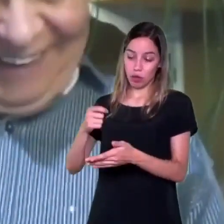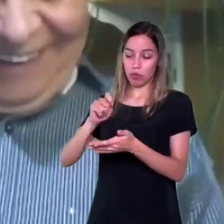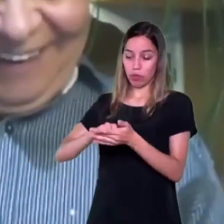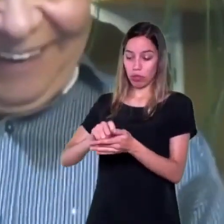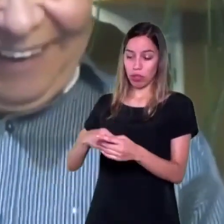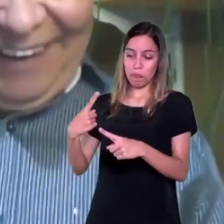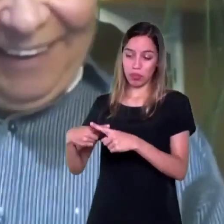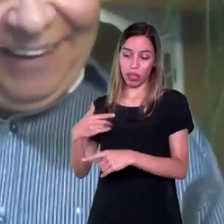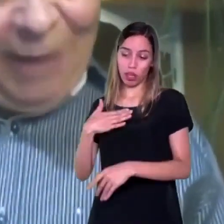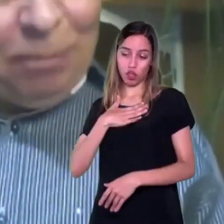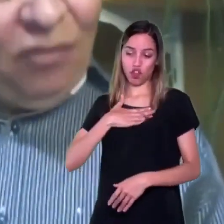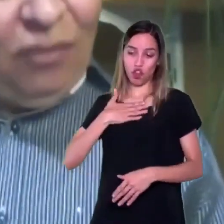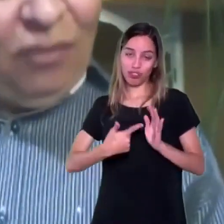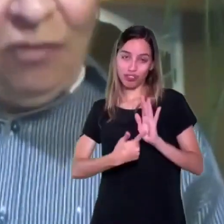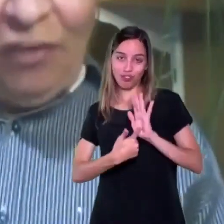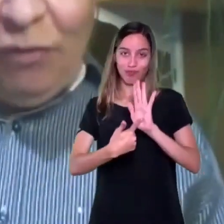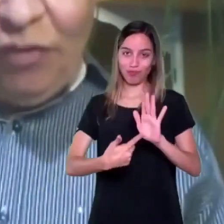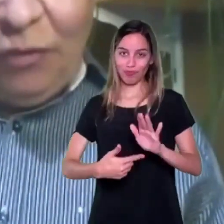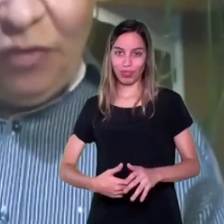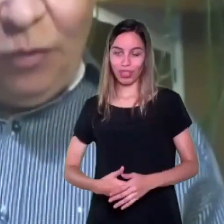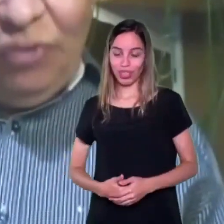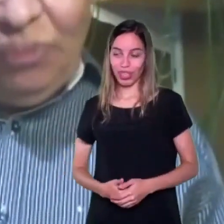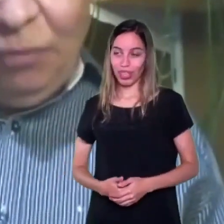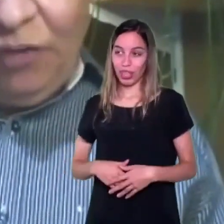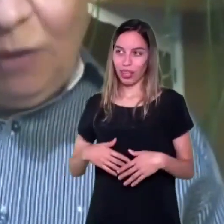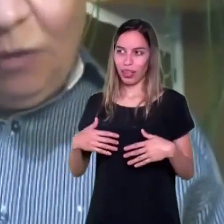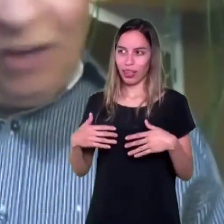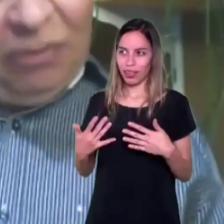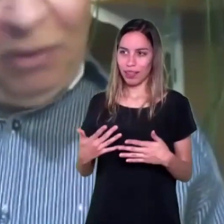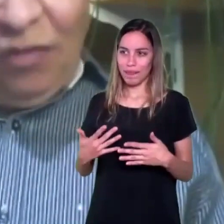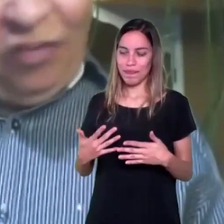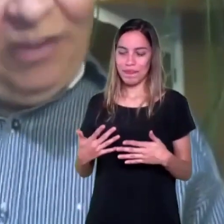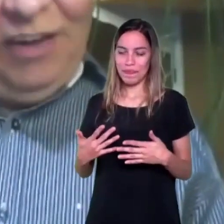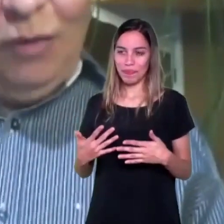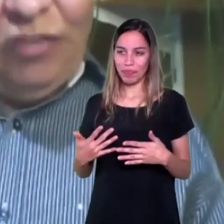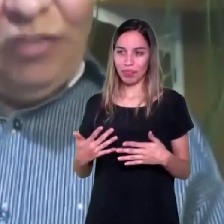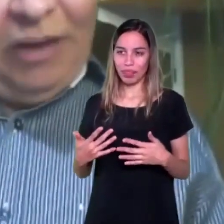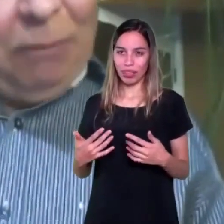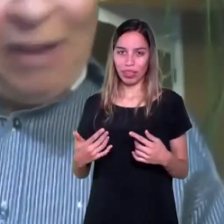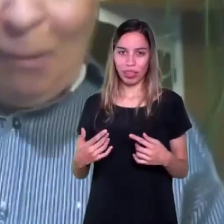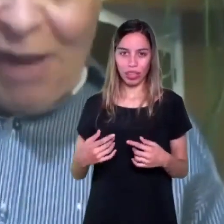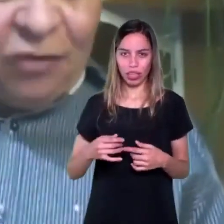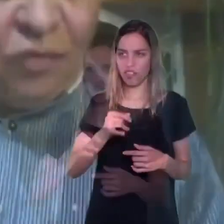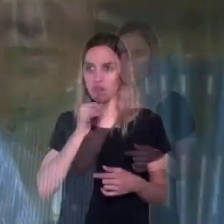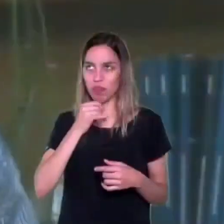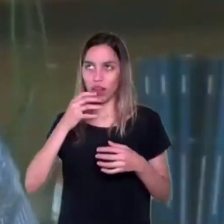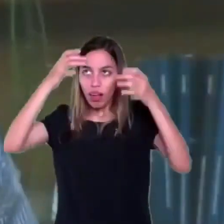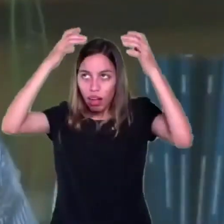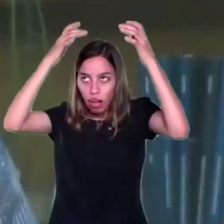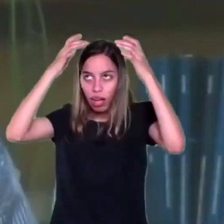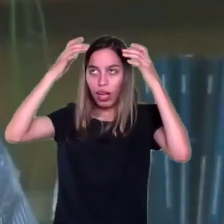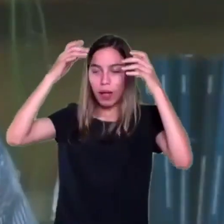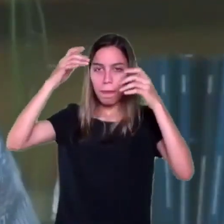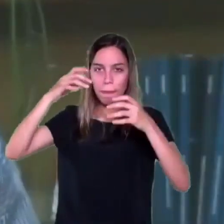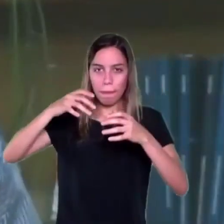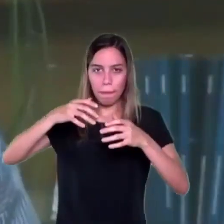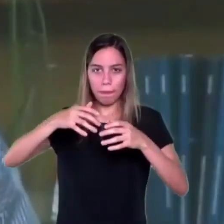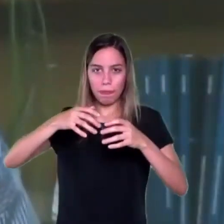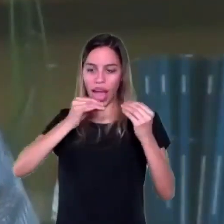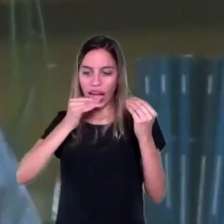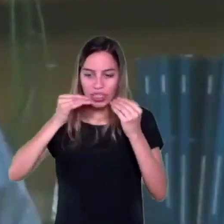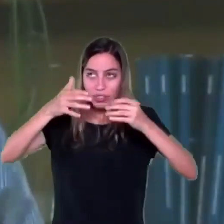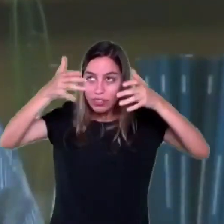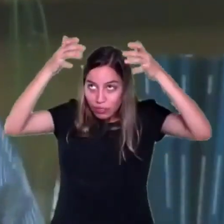aparecer. A princípio, pensei em fazer outras coisas, tipo usar um colar de melancia, ou fazer malabares nos sinais de trânsito,